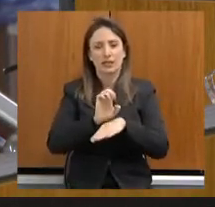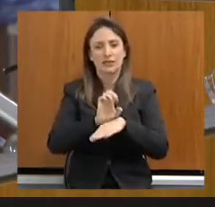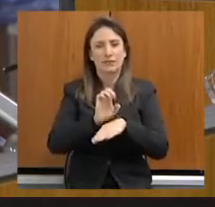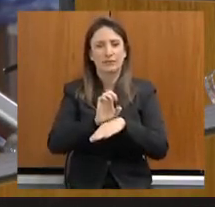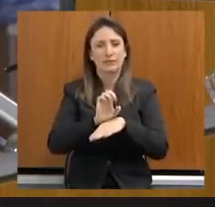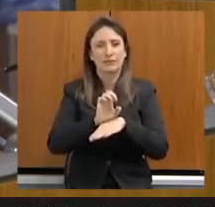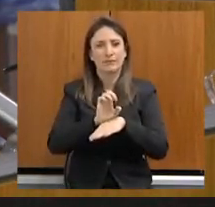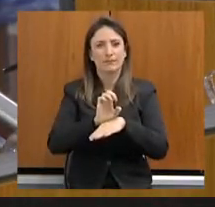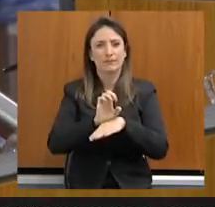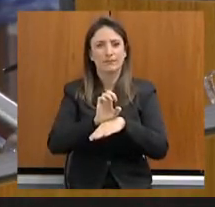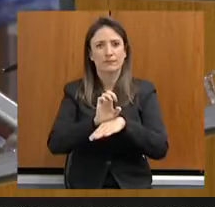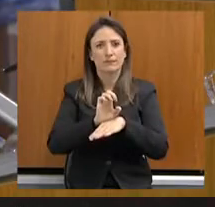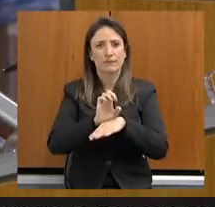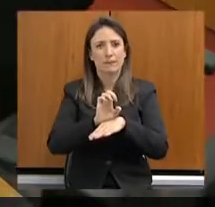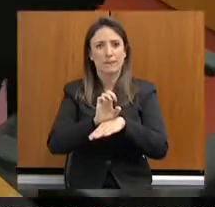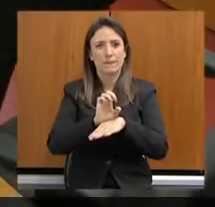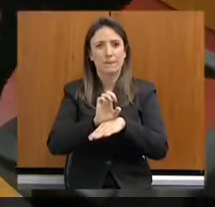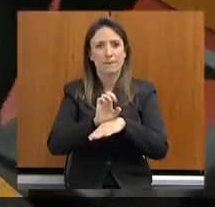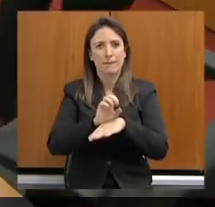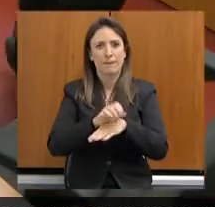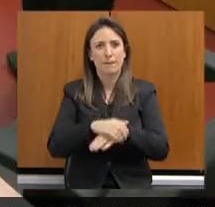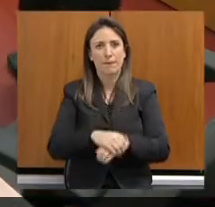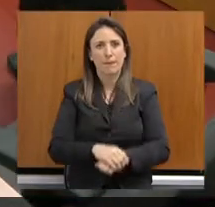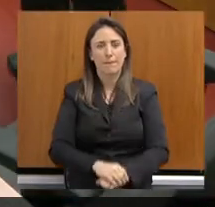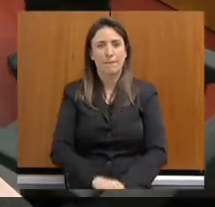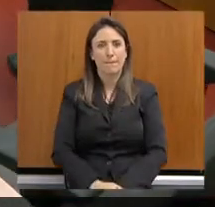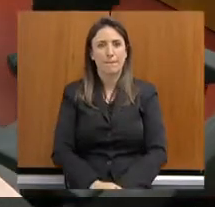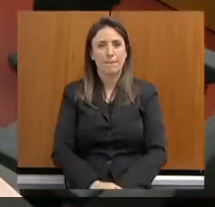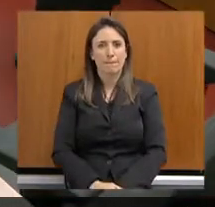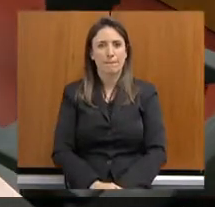eu não acho